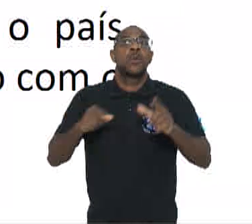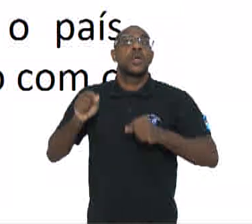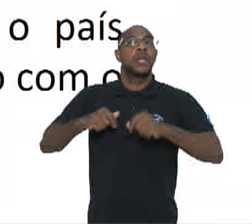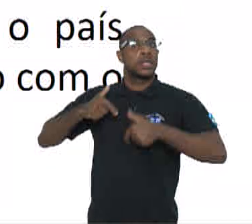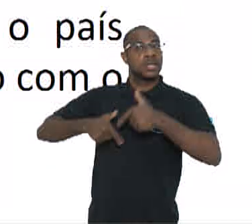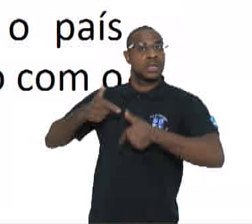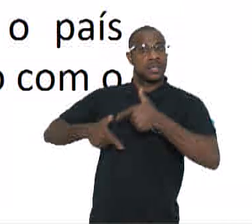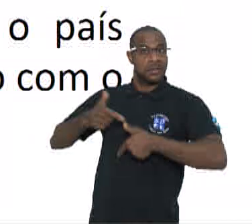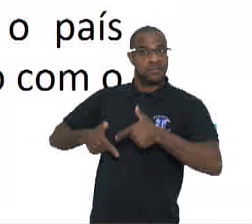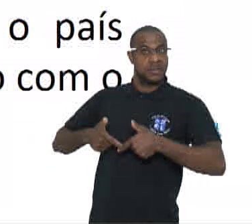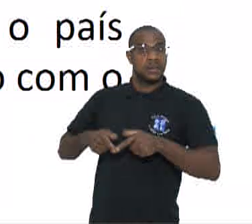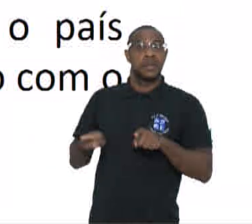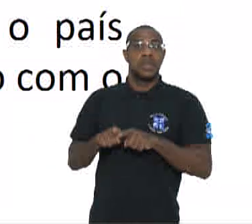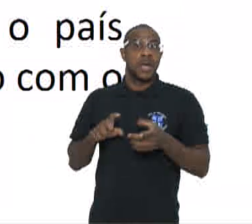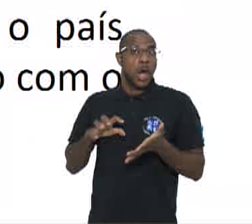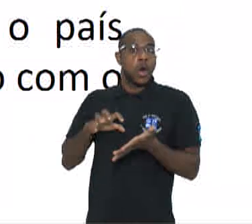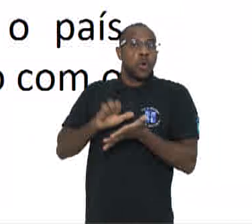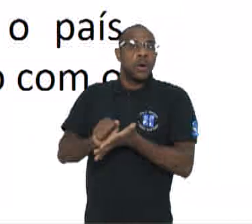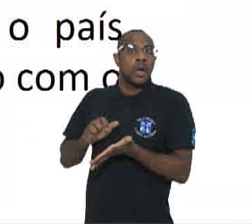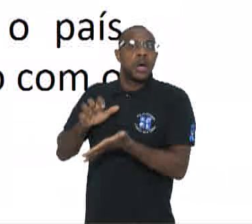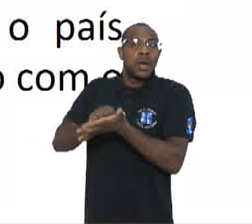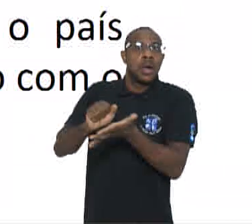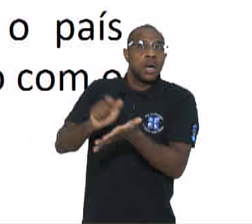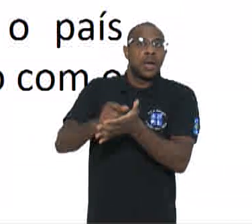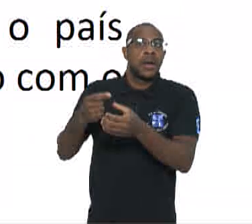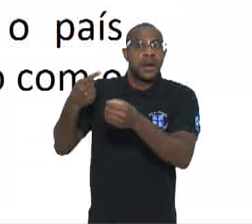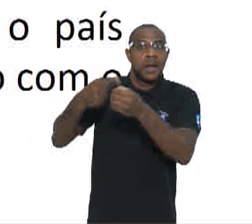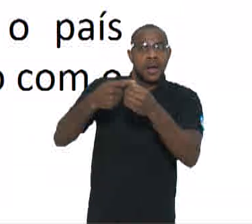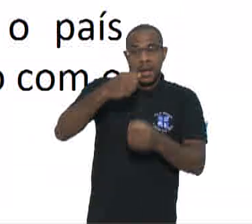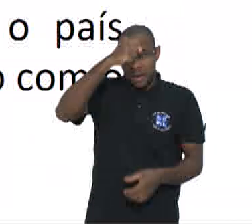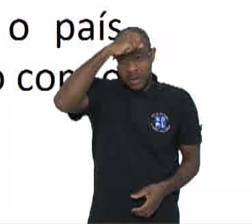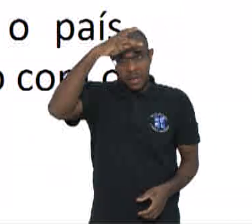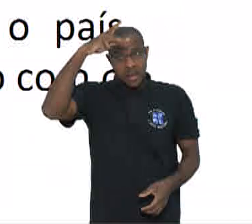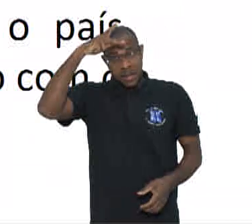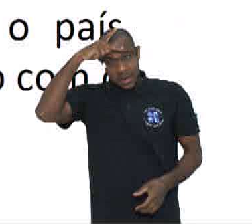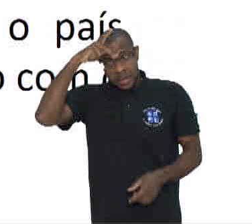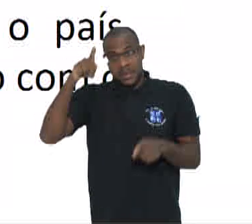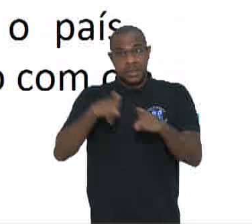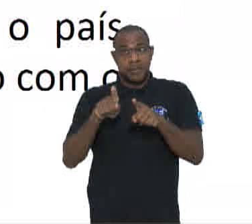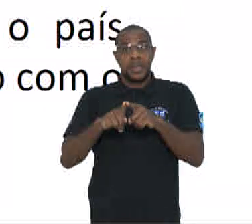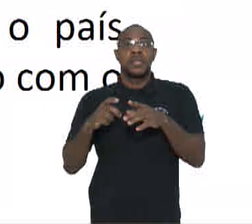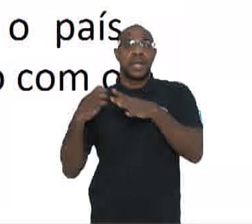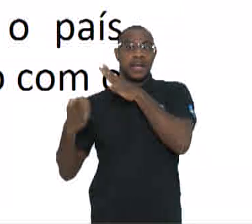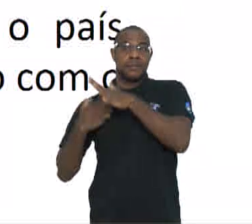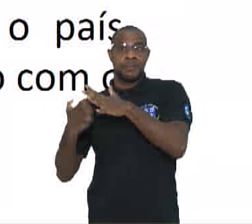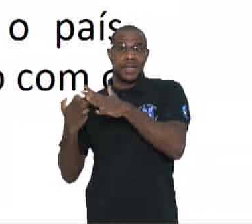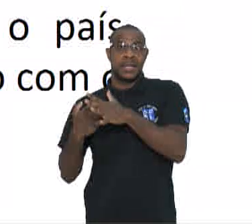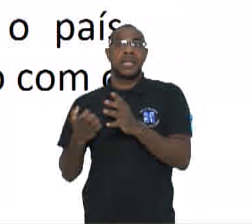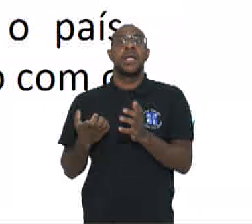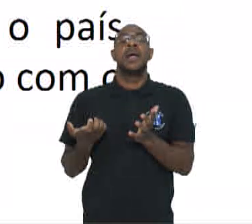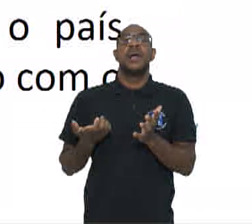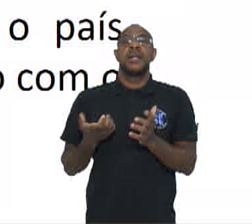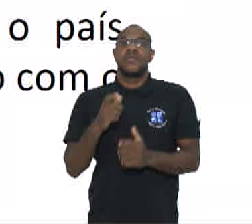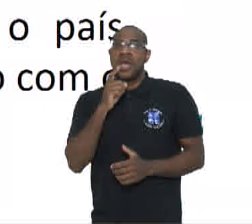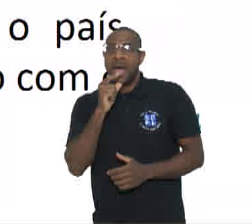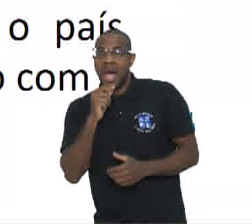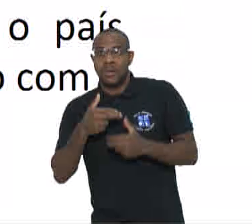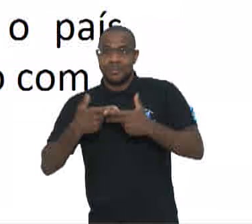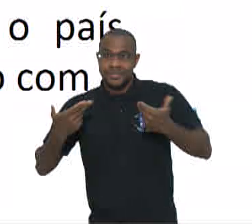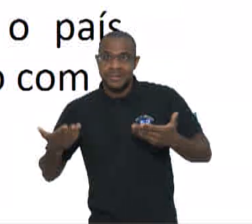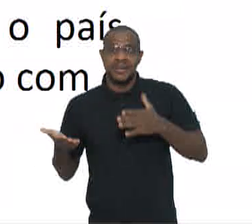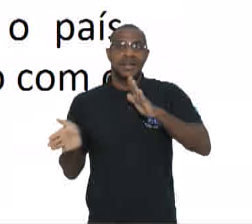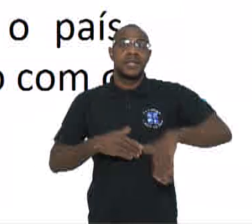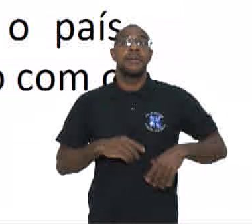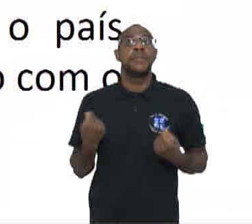serviço. E os contratos entre prefeituras e as companhias de saneamento básico terão de apresentar indicadores